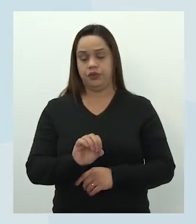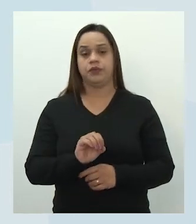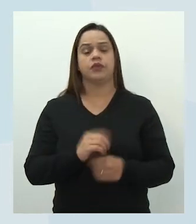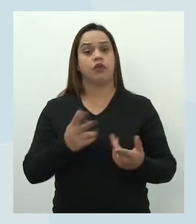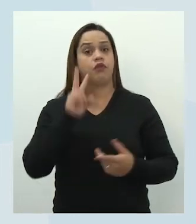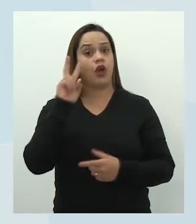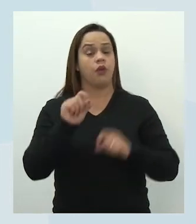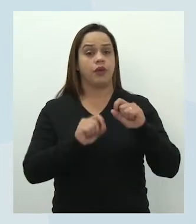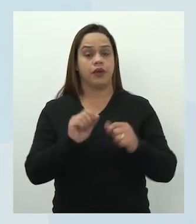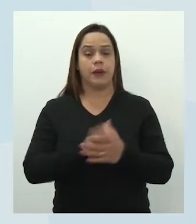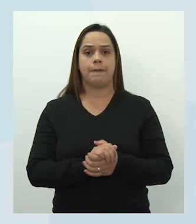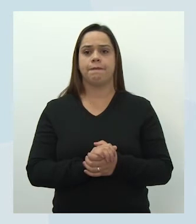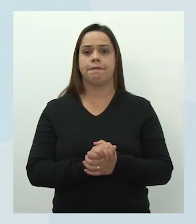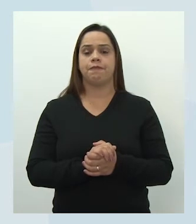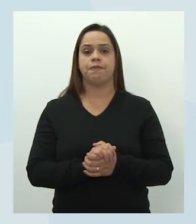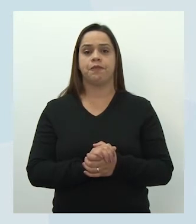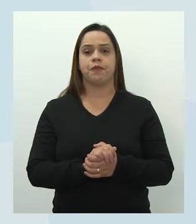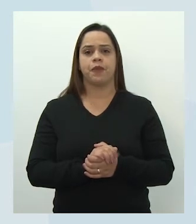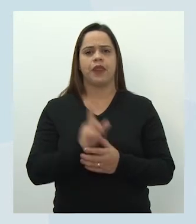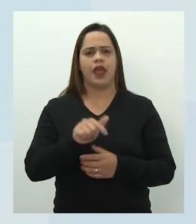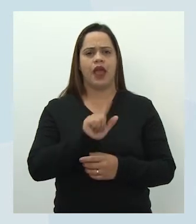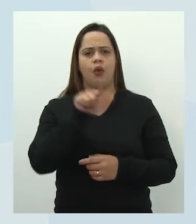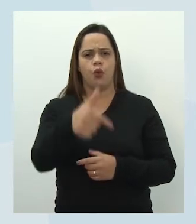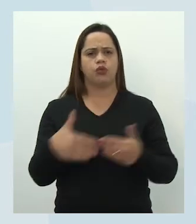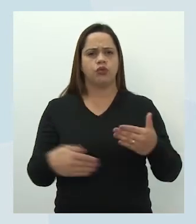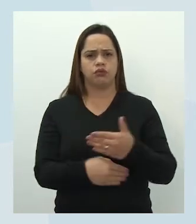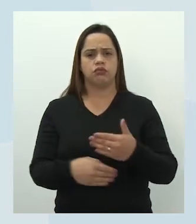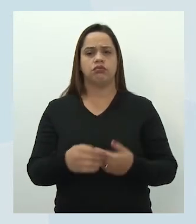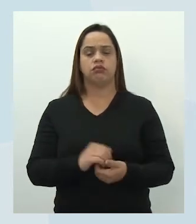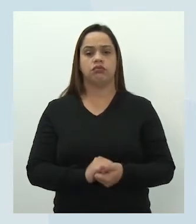observe eu acho que é o próximo slide, né?